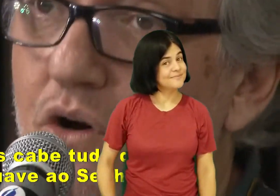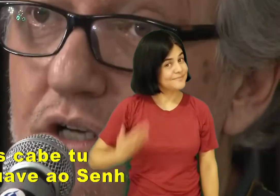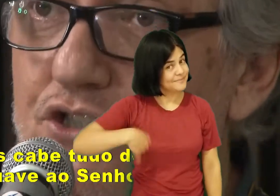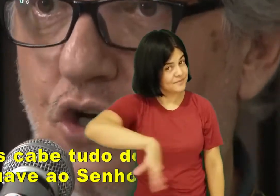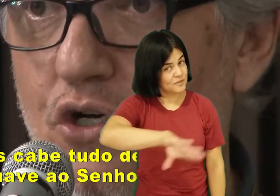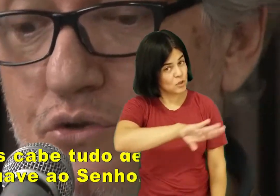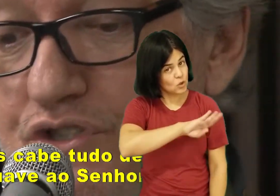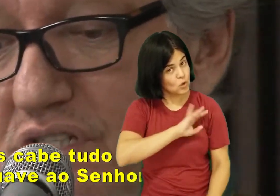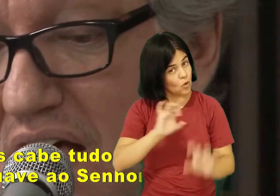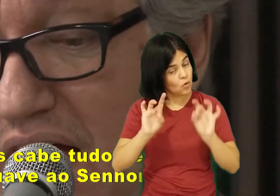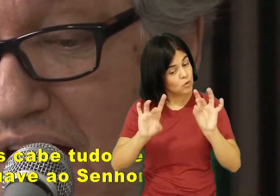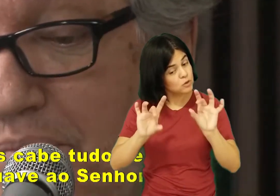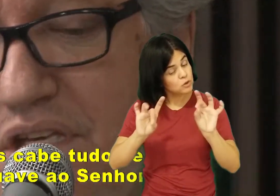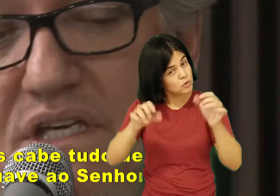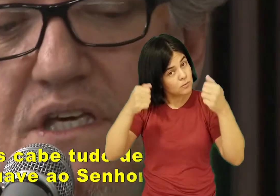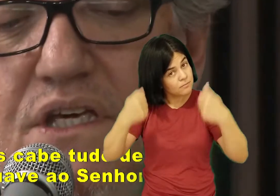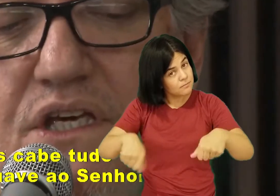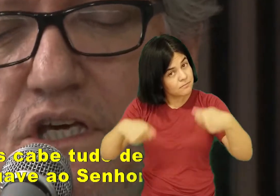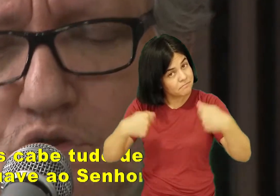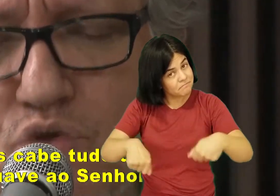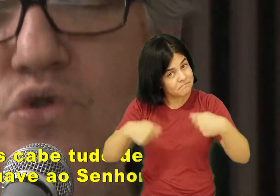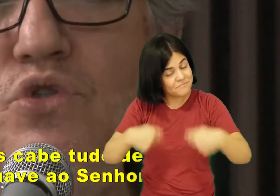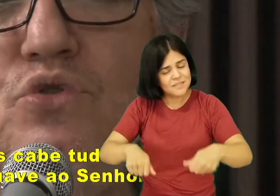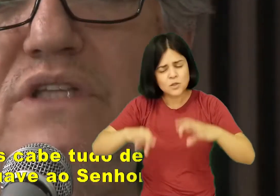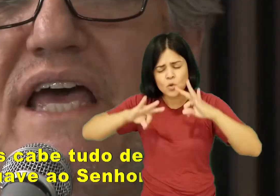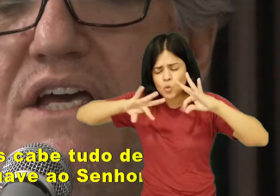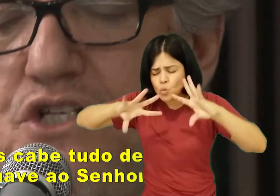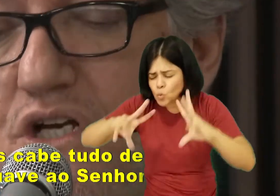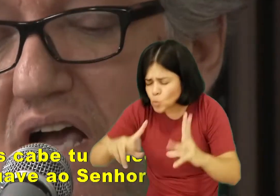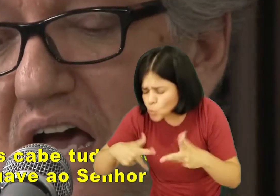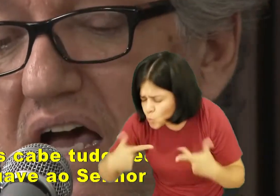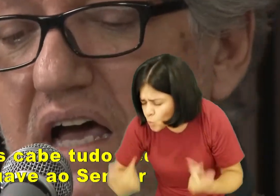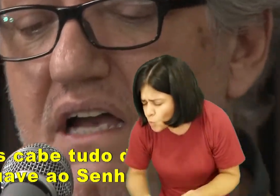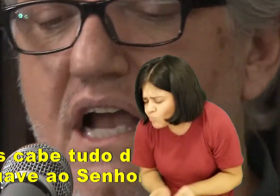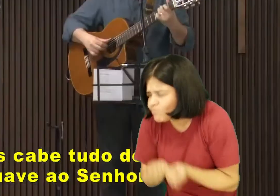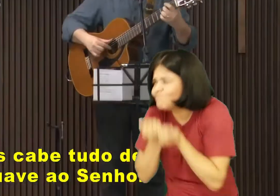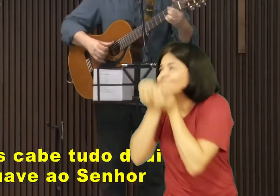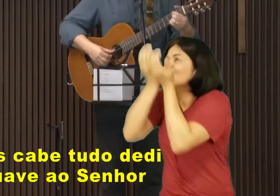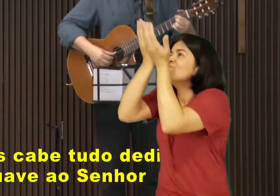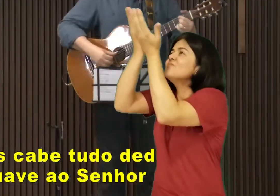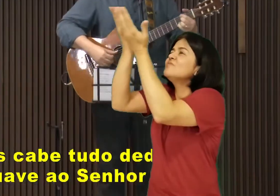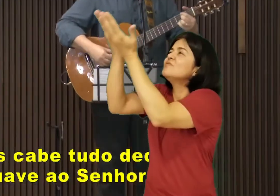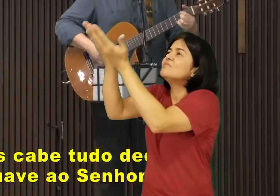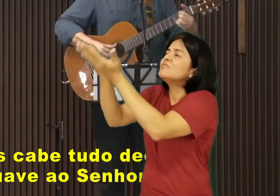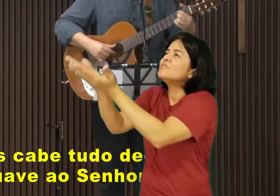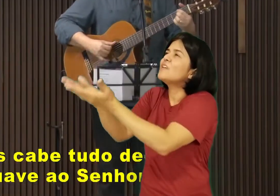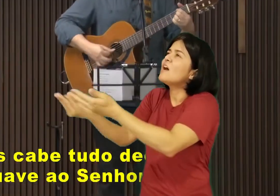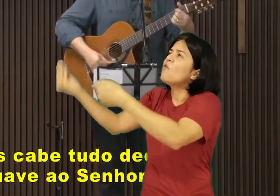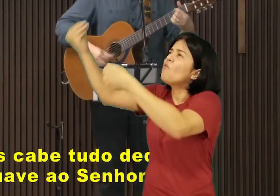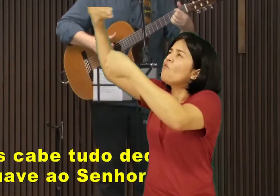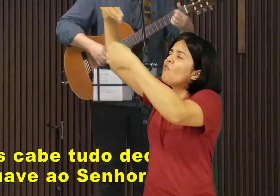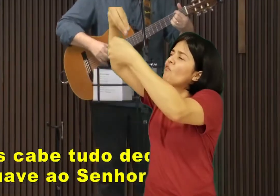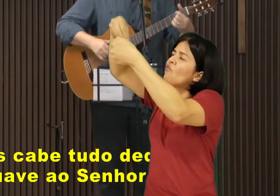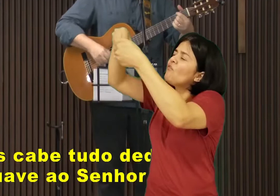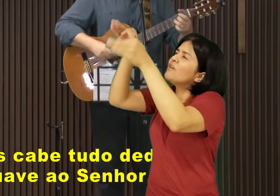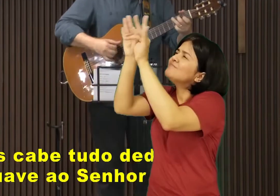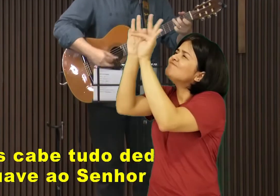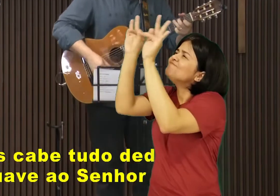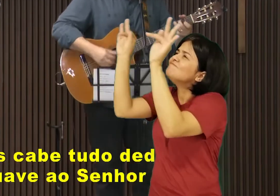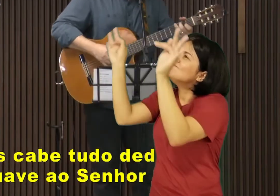E a nós só nos cabe tudo dedicar, oferta suave